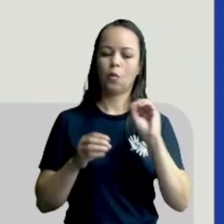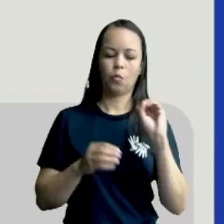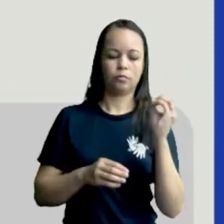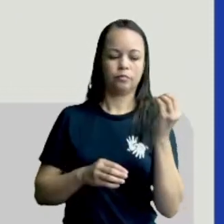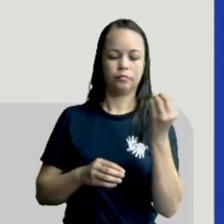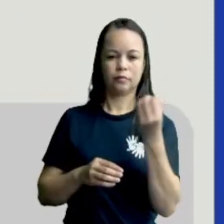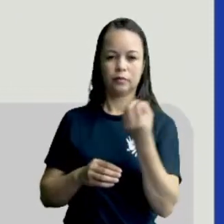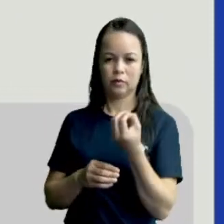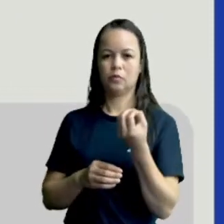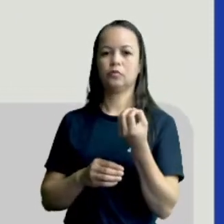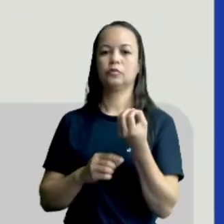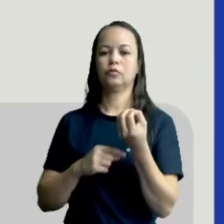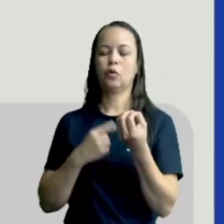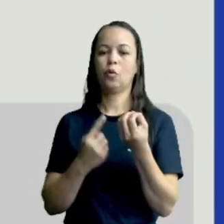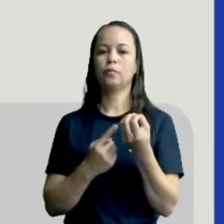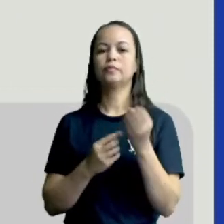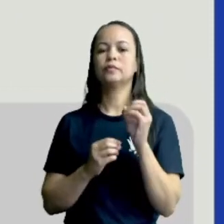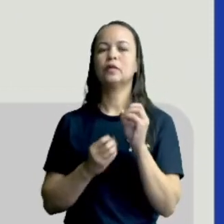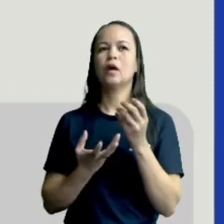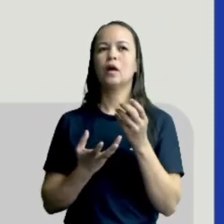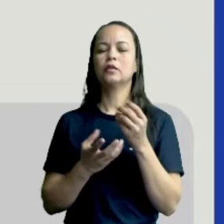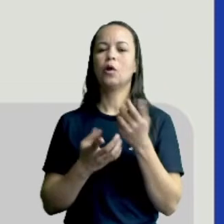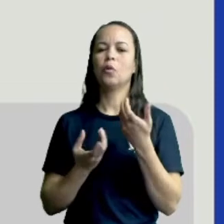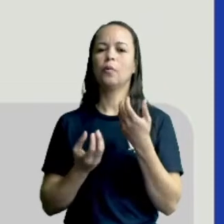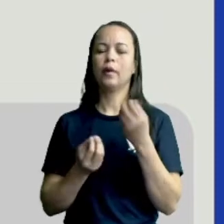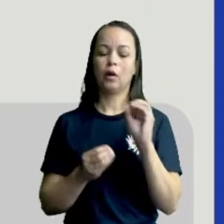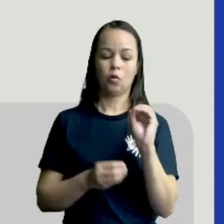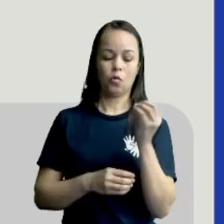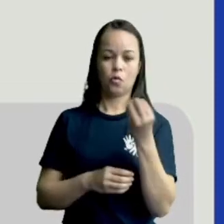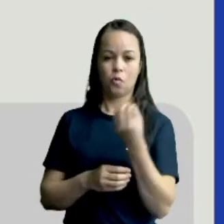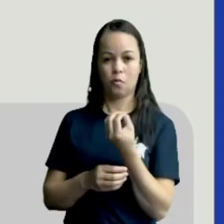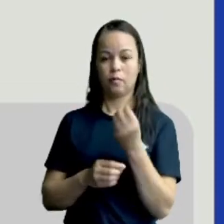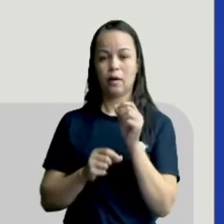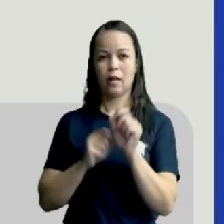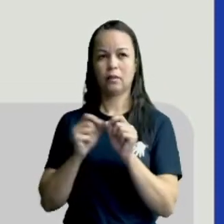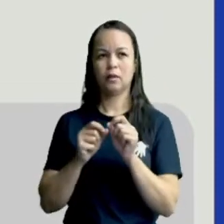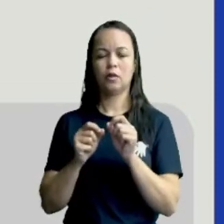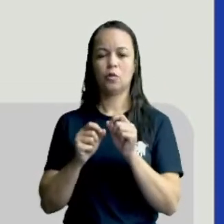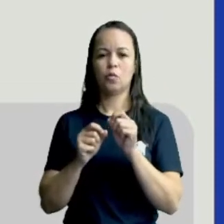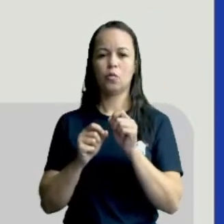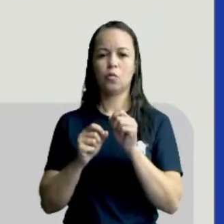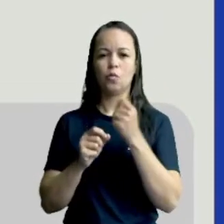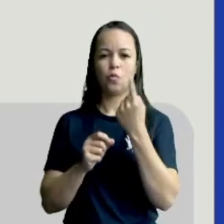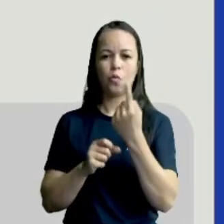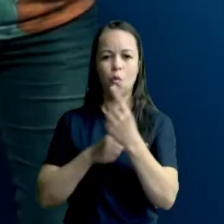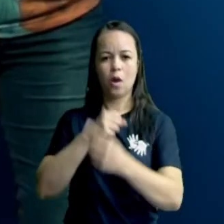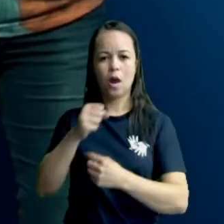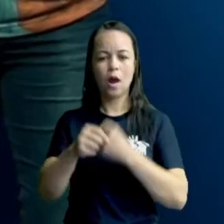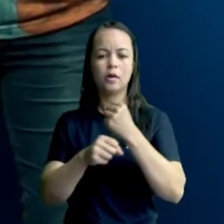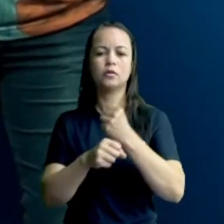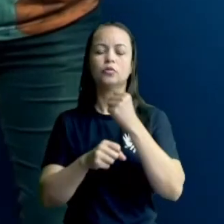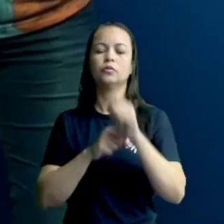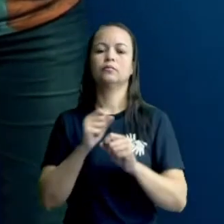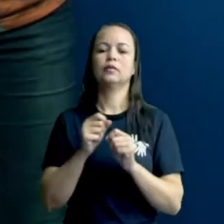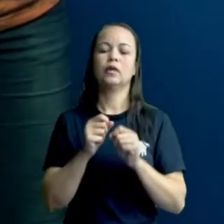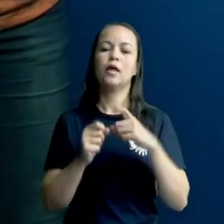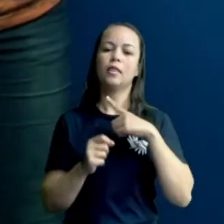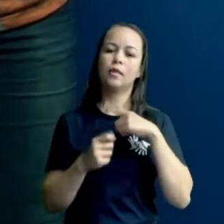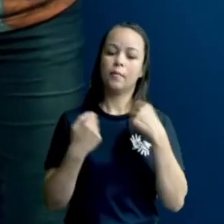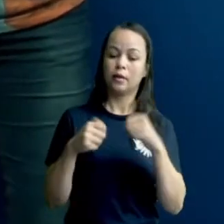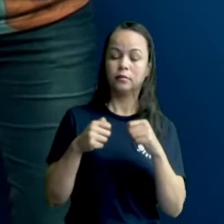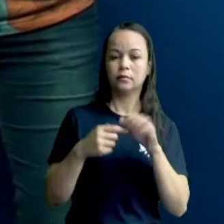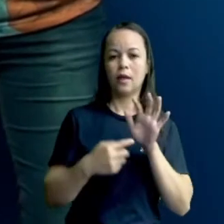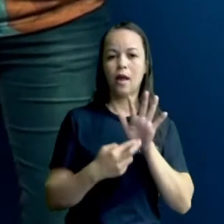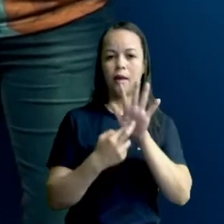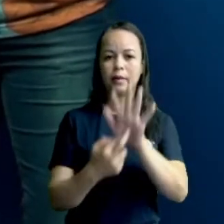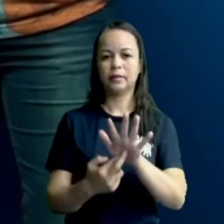ao redor do Sol. Então, para que eu complete o ano, né, eu preciso que eu tenha a representação do